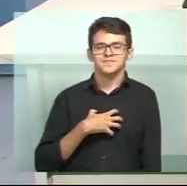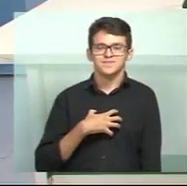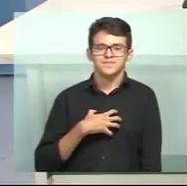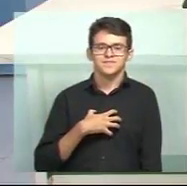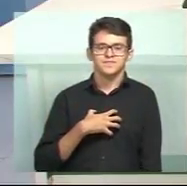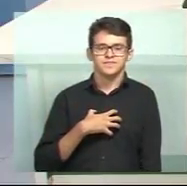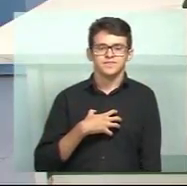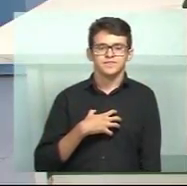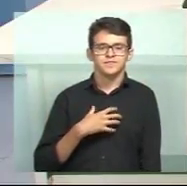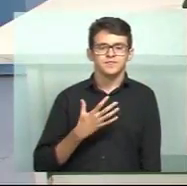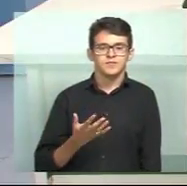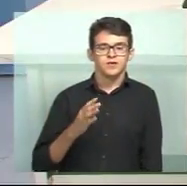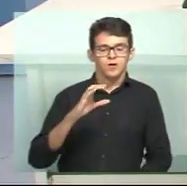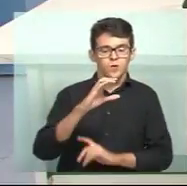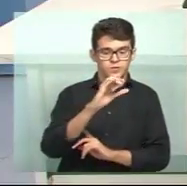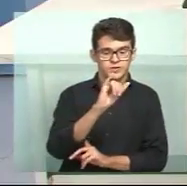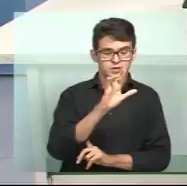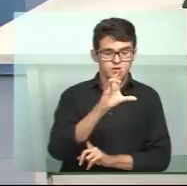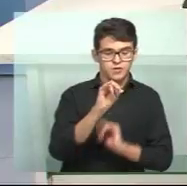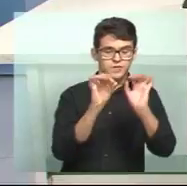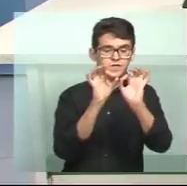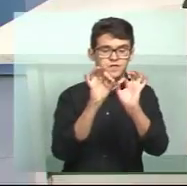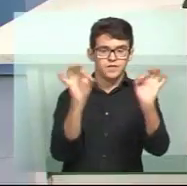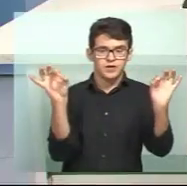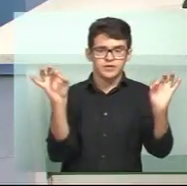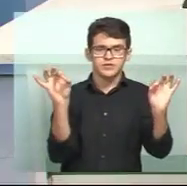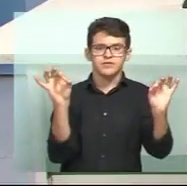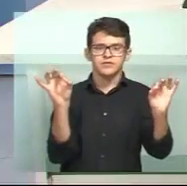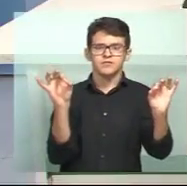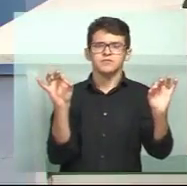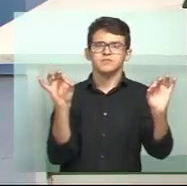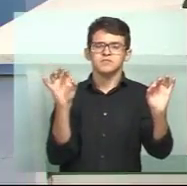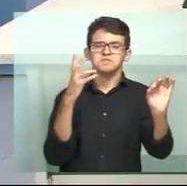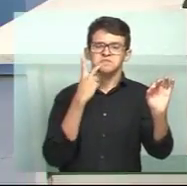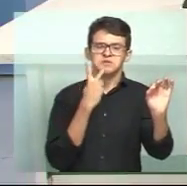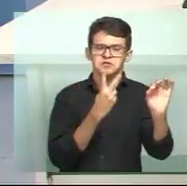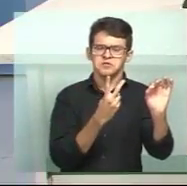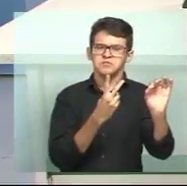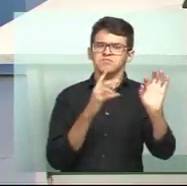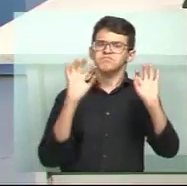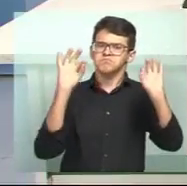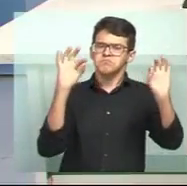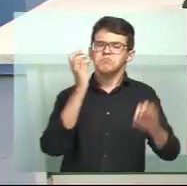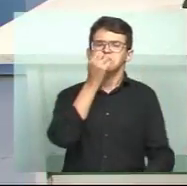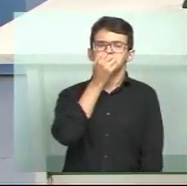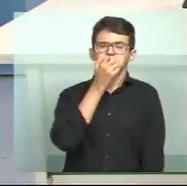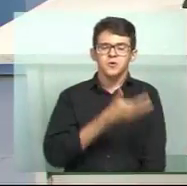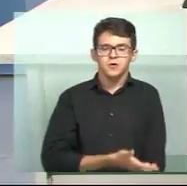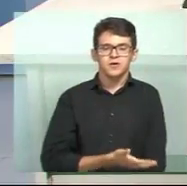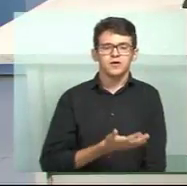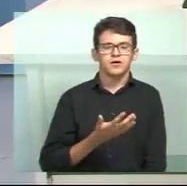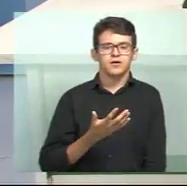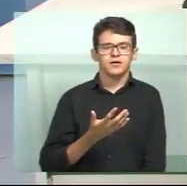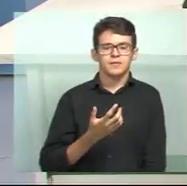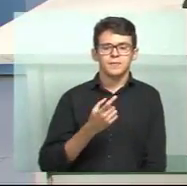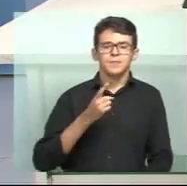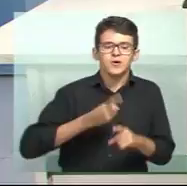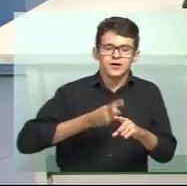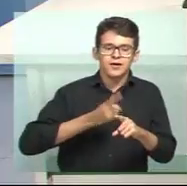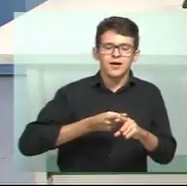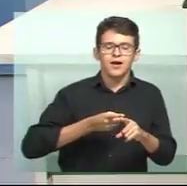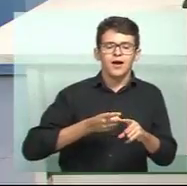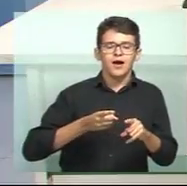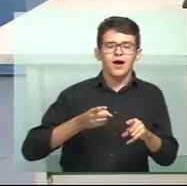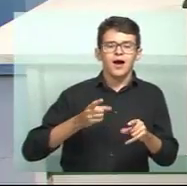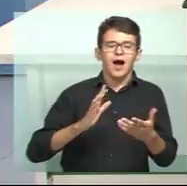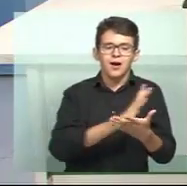O Ciro foi bem nessa frase dele, né? Ele tirou essa turma aí. Tem uma turma aí que é contra o PT e se diz que é contra a corrupção. Não sei se é contra o